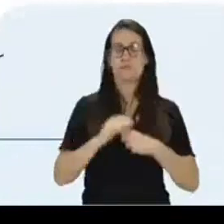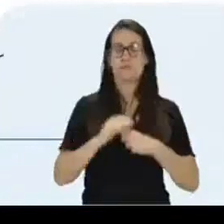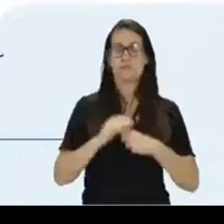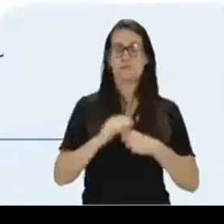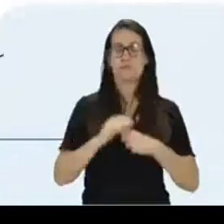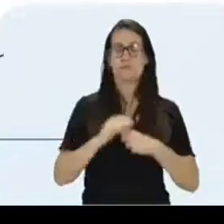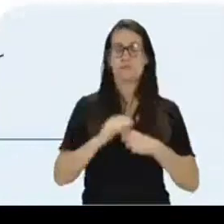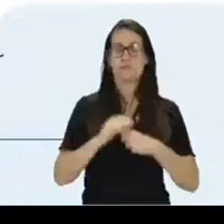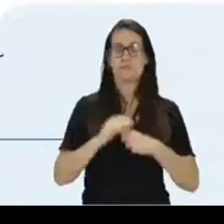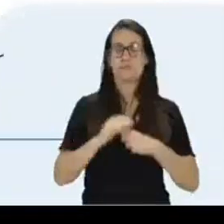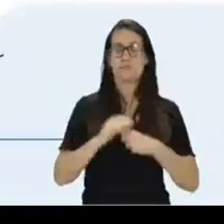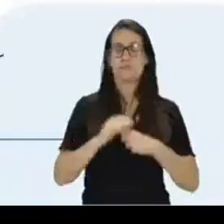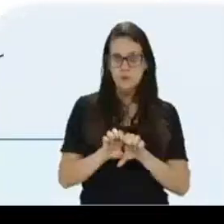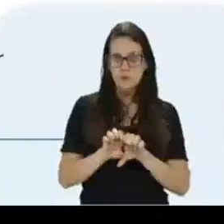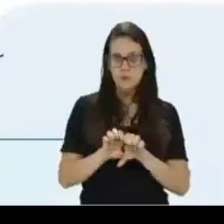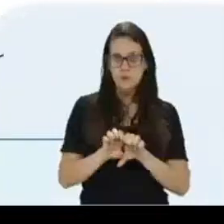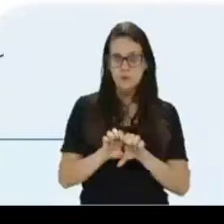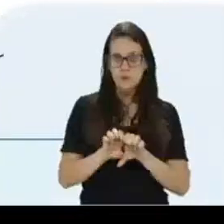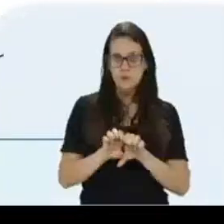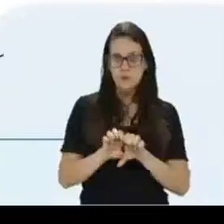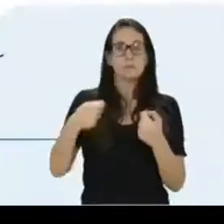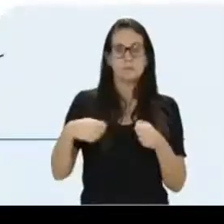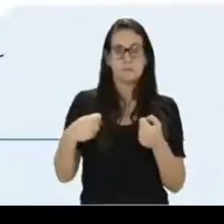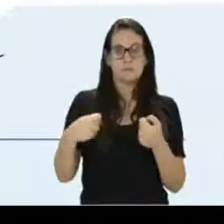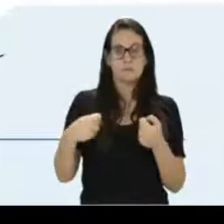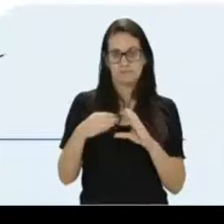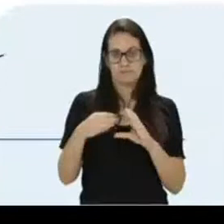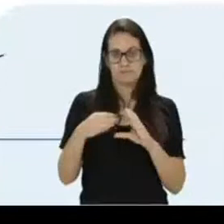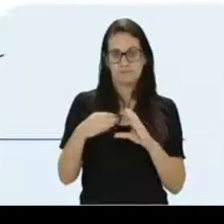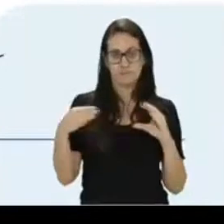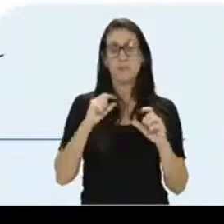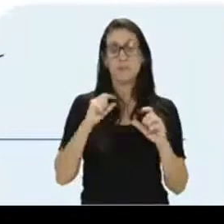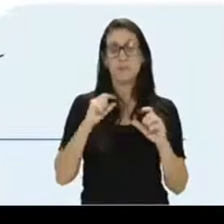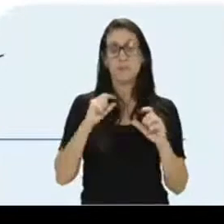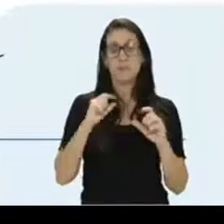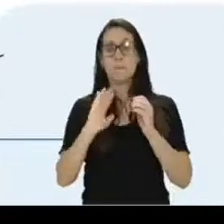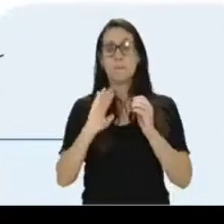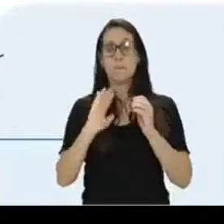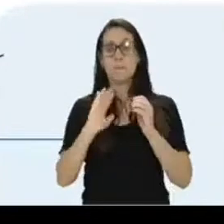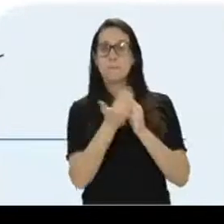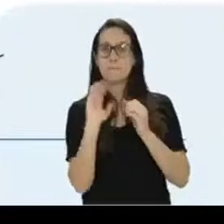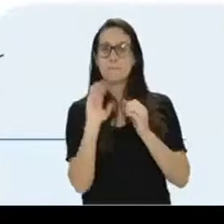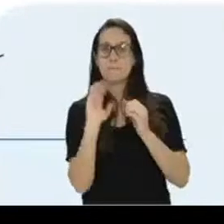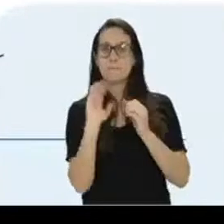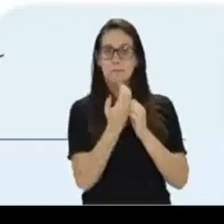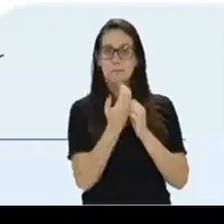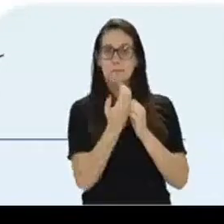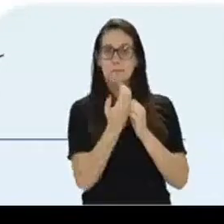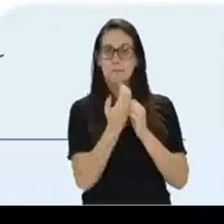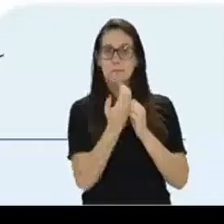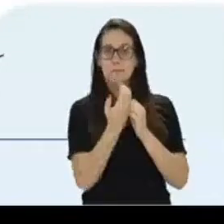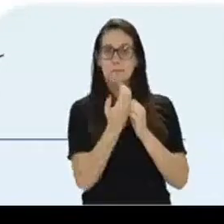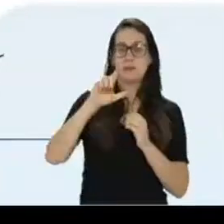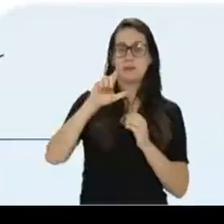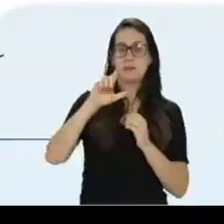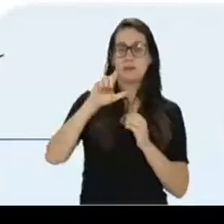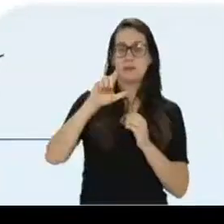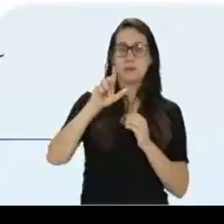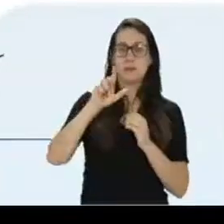são obrigatórias nas células, nós temos a parede celular. E a parede celular dessas